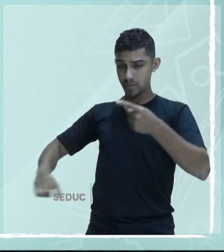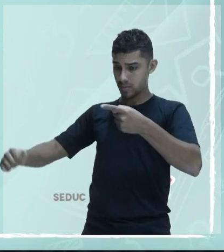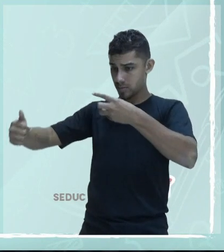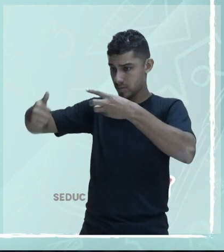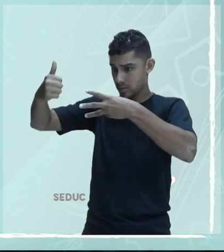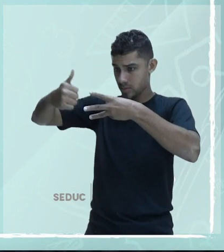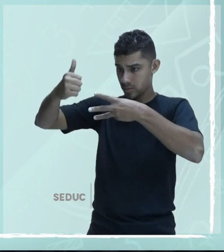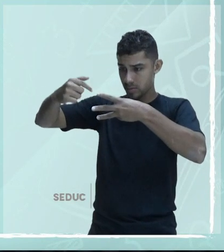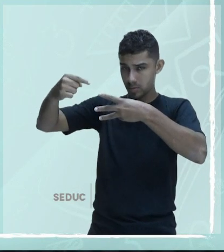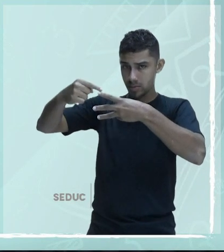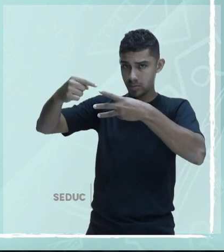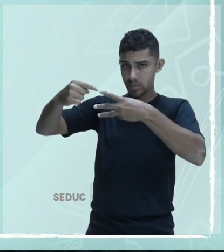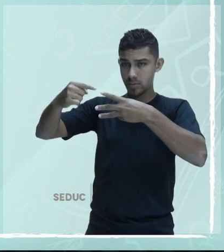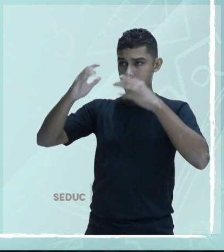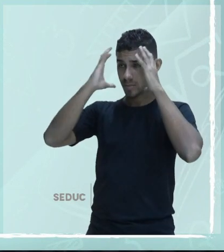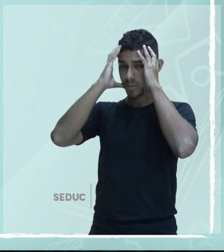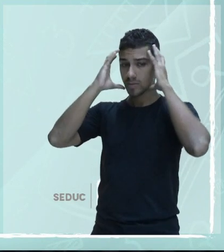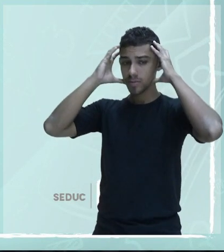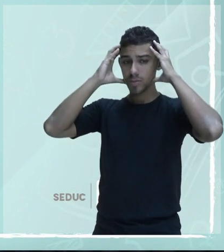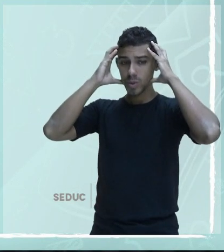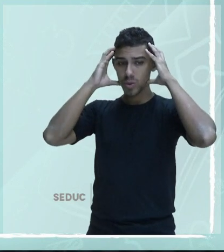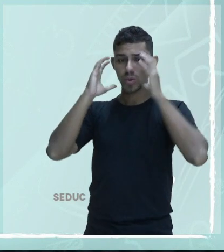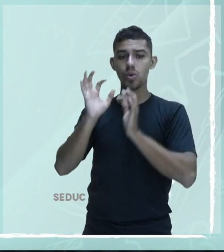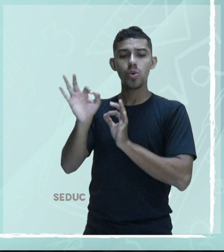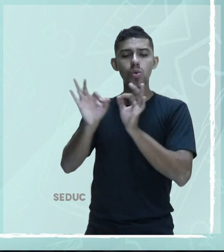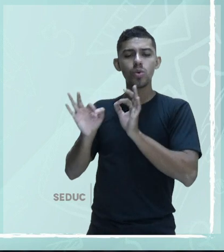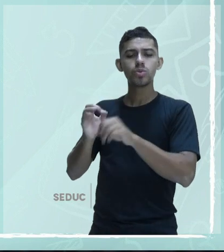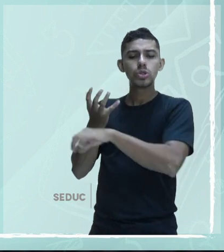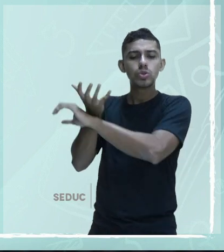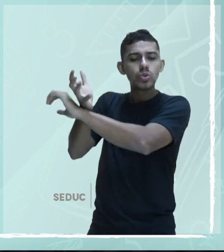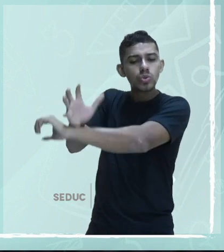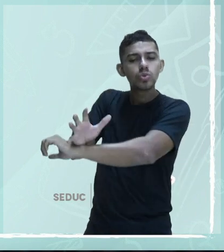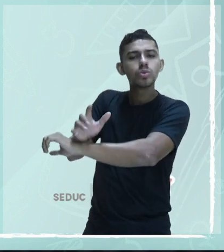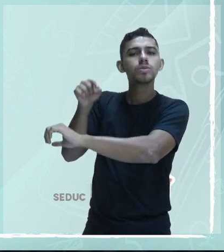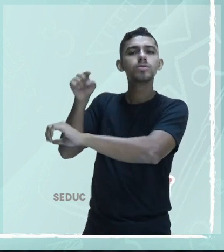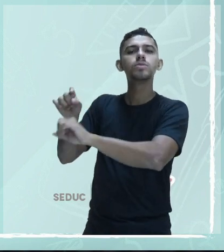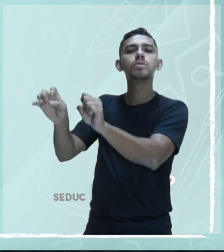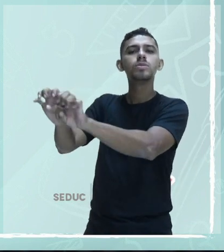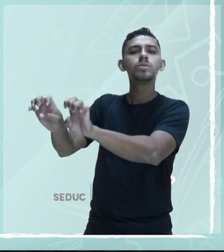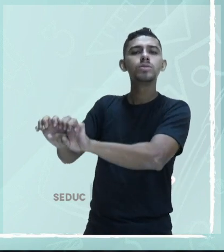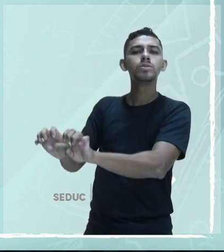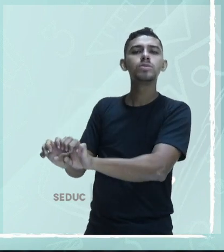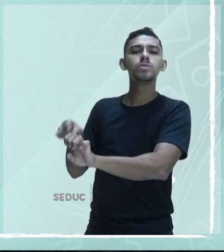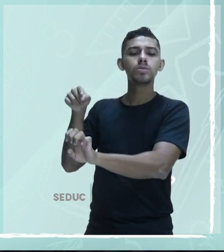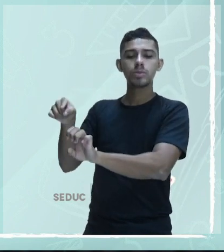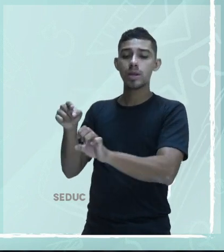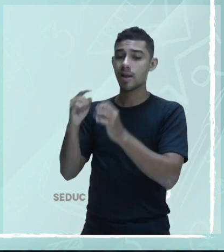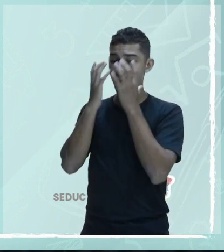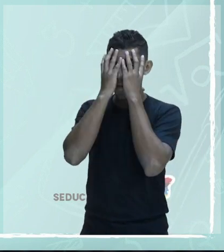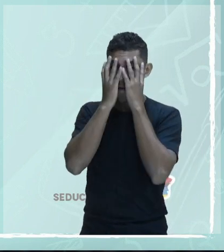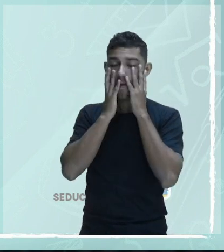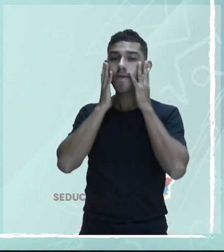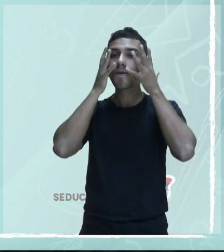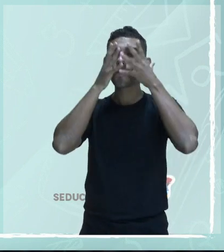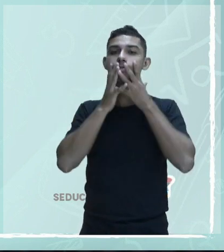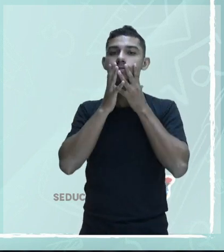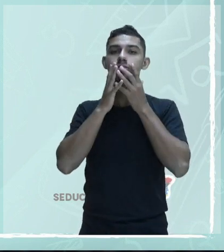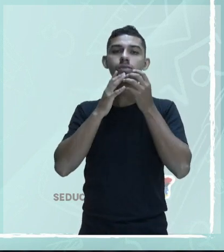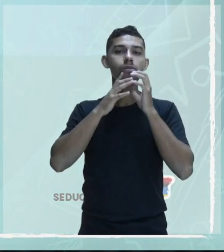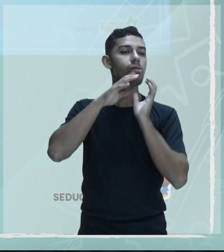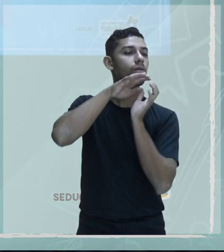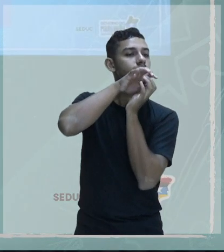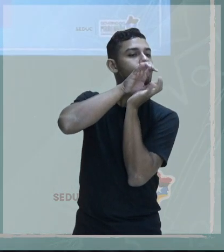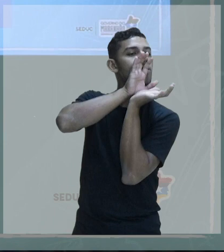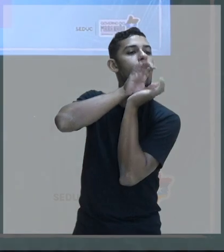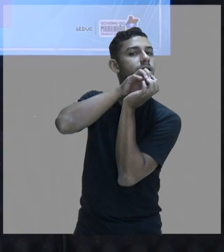A cabeça é constituída pelos ossos do crânio e pelos ossos da face. Nela, o único osso móvel é a mandíbula,